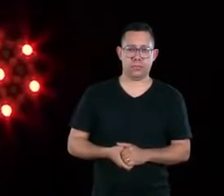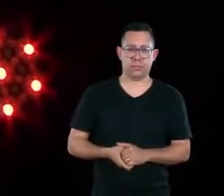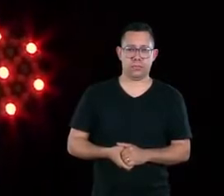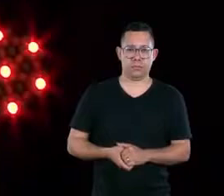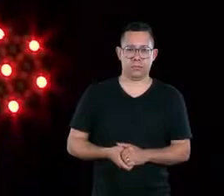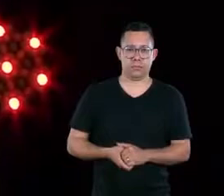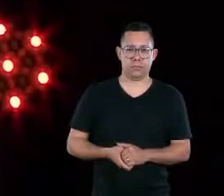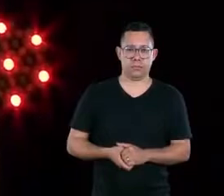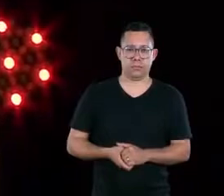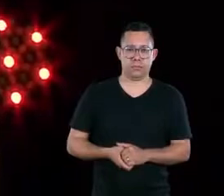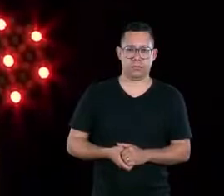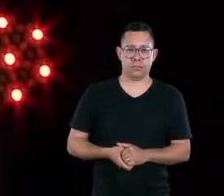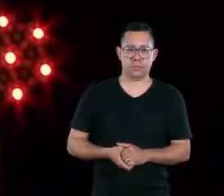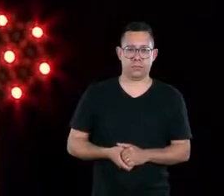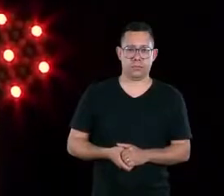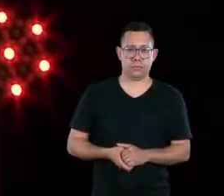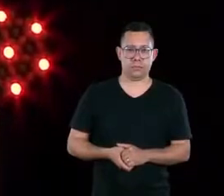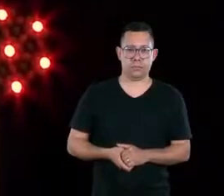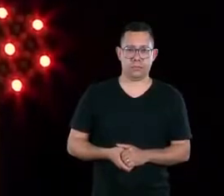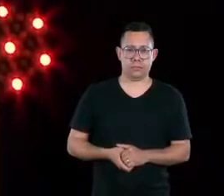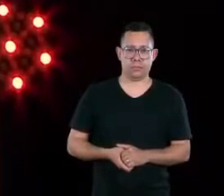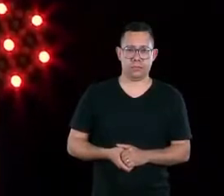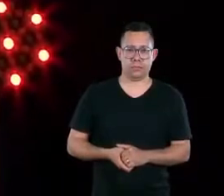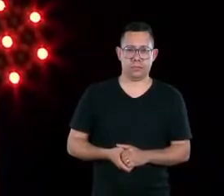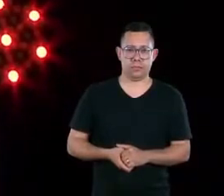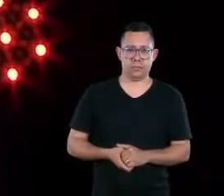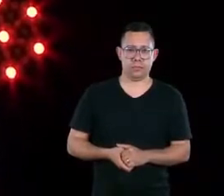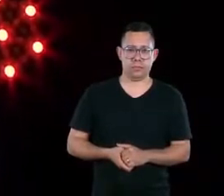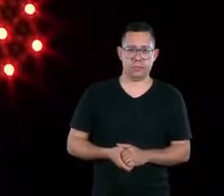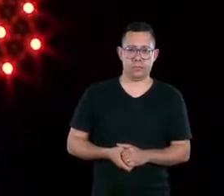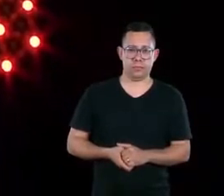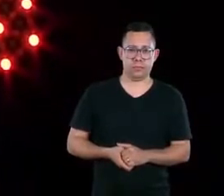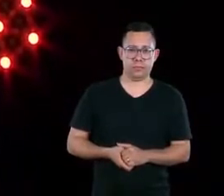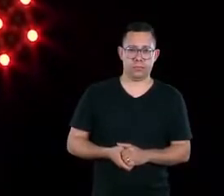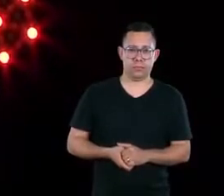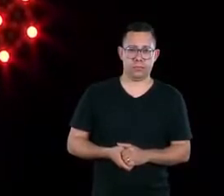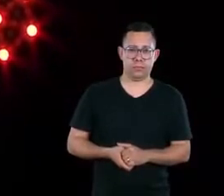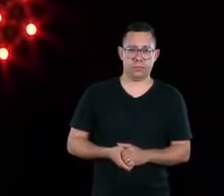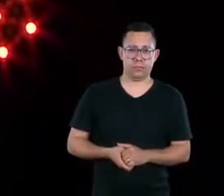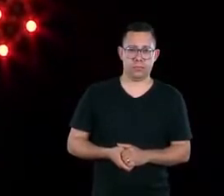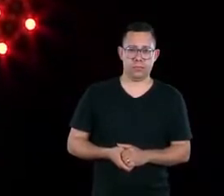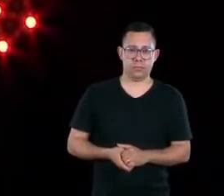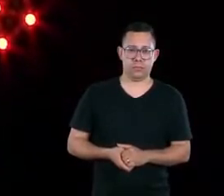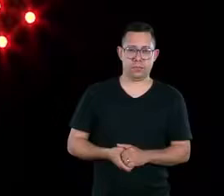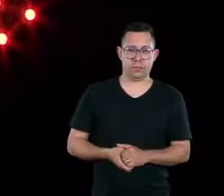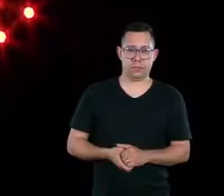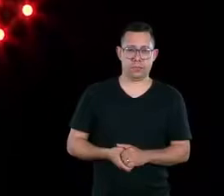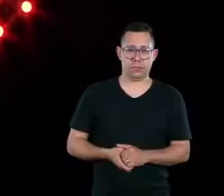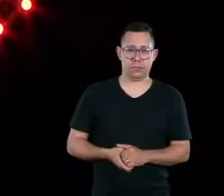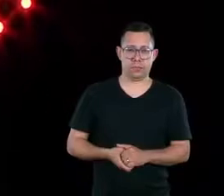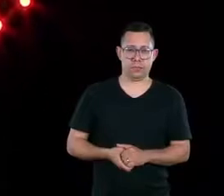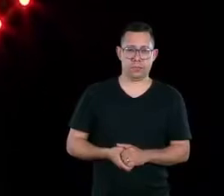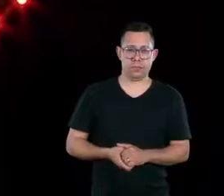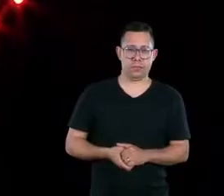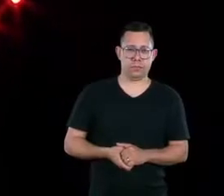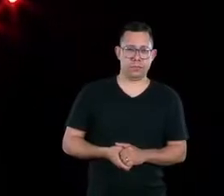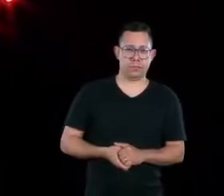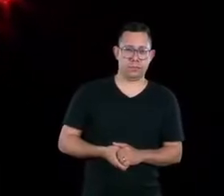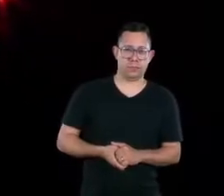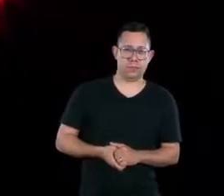Parce qu'il y a une créativité nouvelle dans le mélange de réalisme et d'imaginaire.